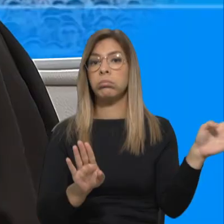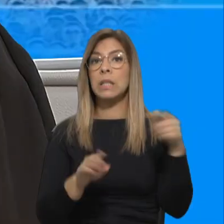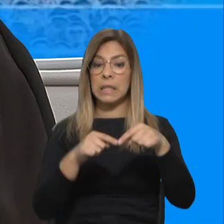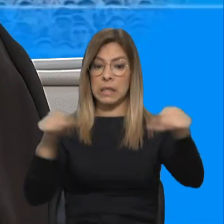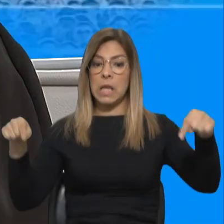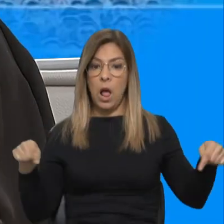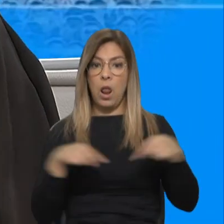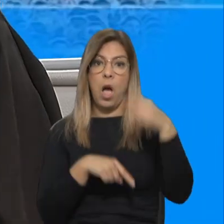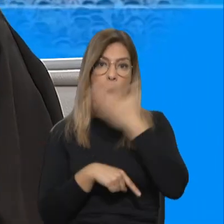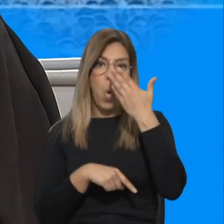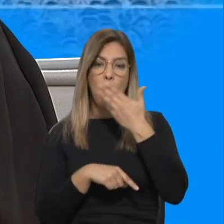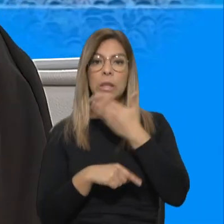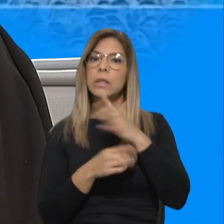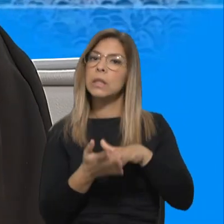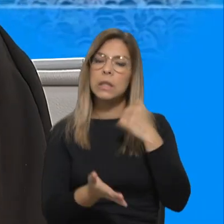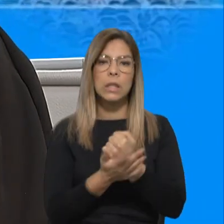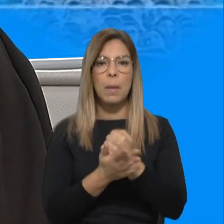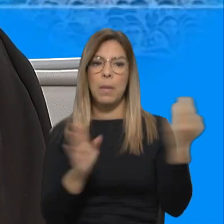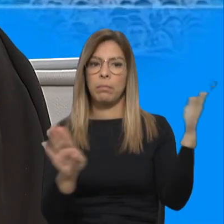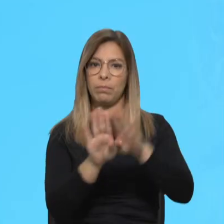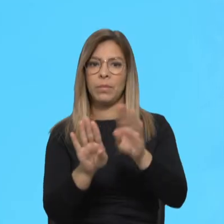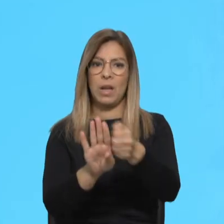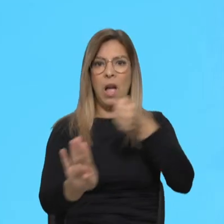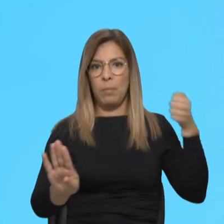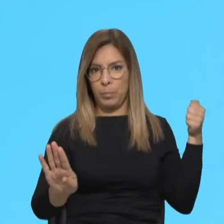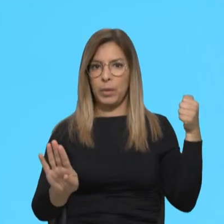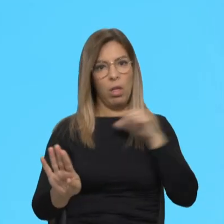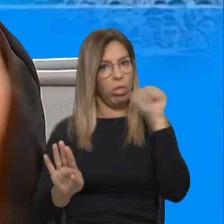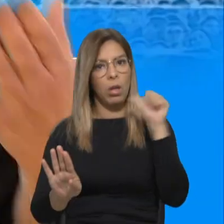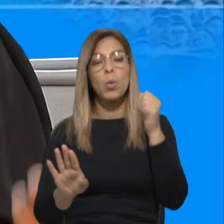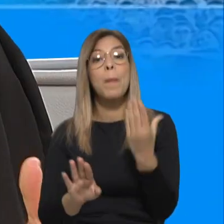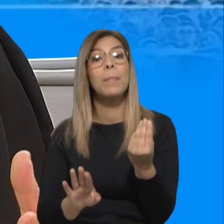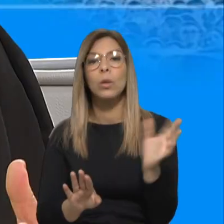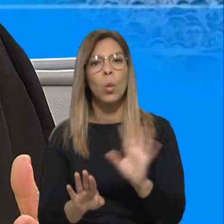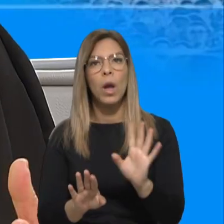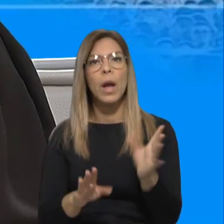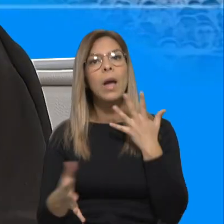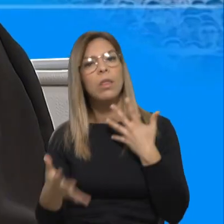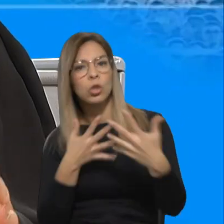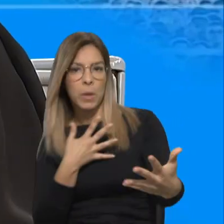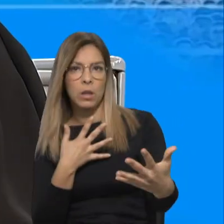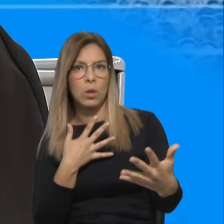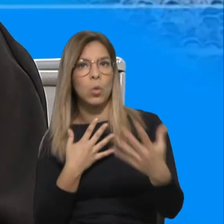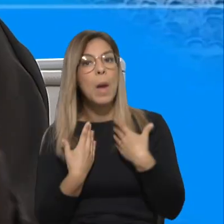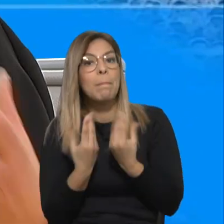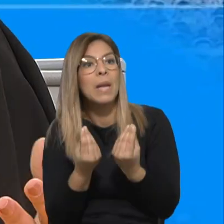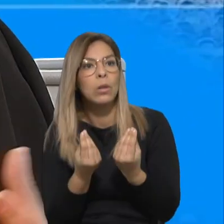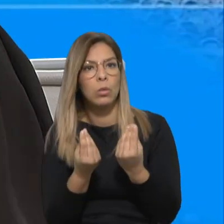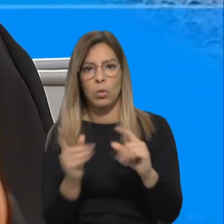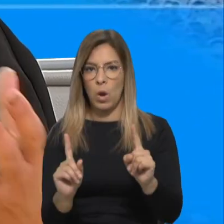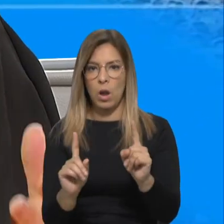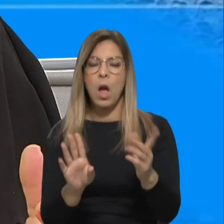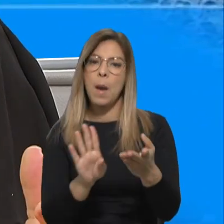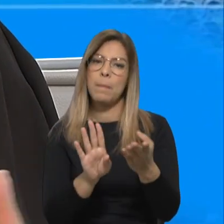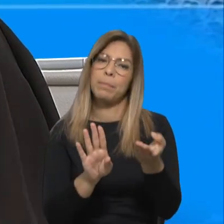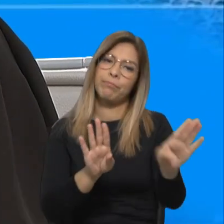salas. Portanto, isto é muito importante. Não é uma cultura de medo também diante da situação? Não, é uma cultura de transparência. Não é uma cultura de medo, é uma cultura de transparência,